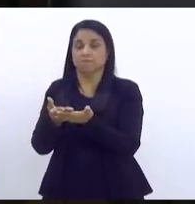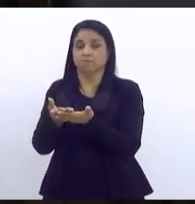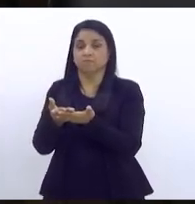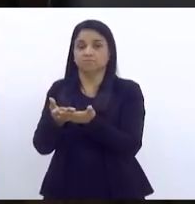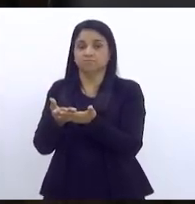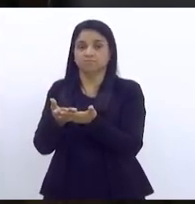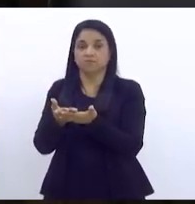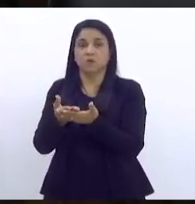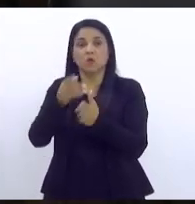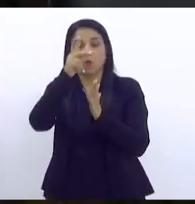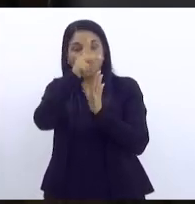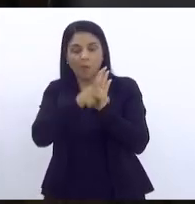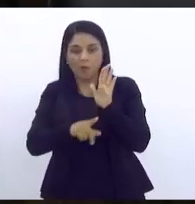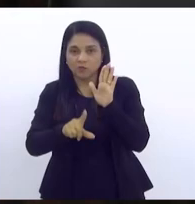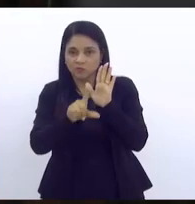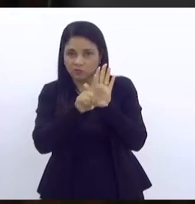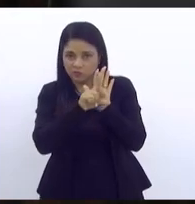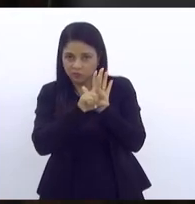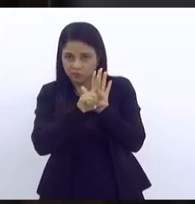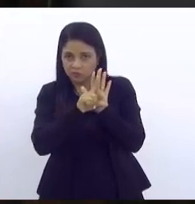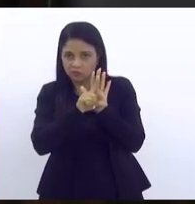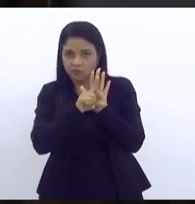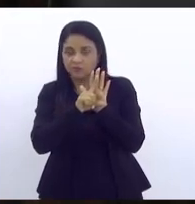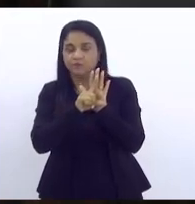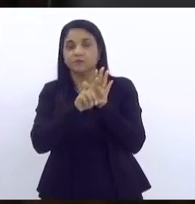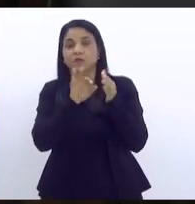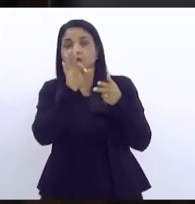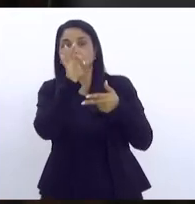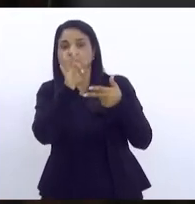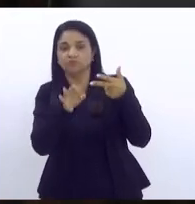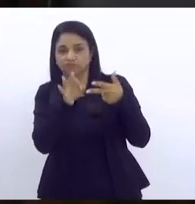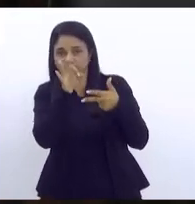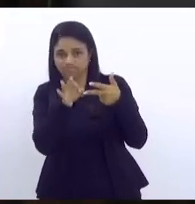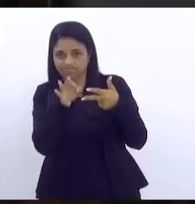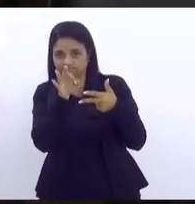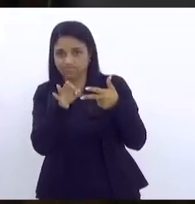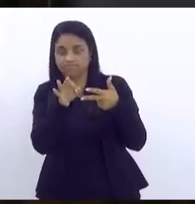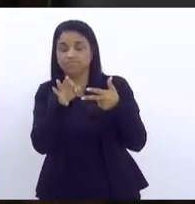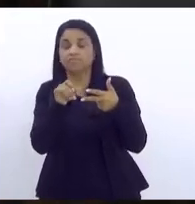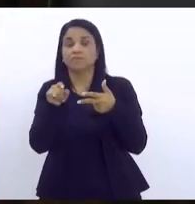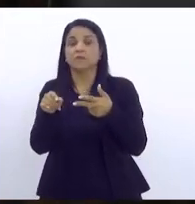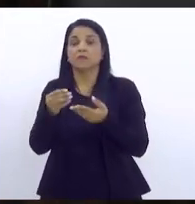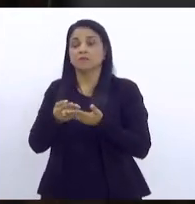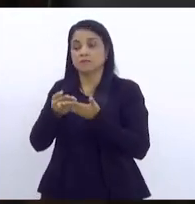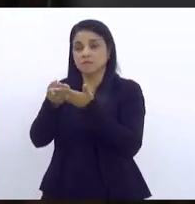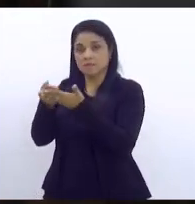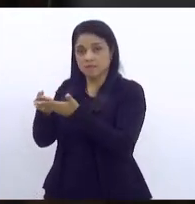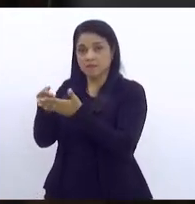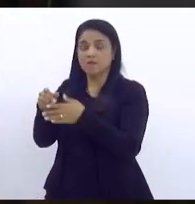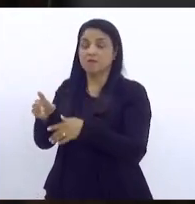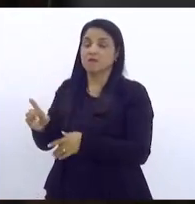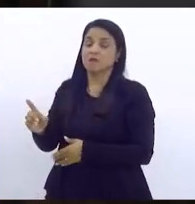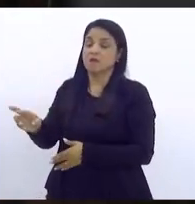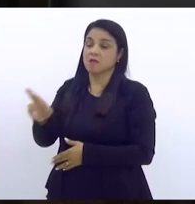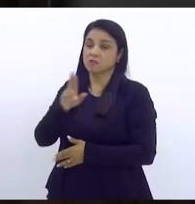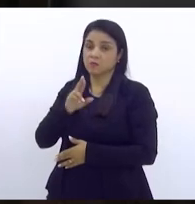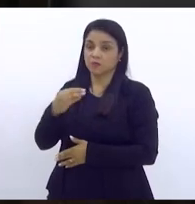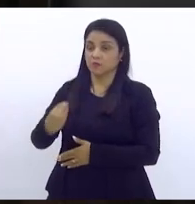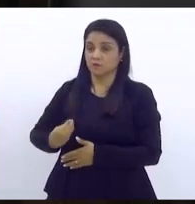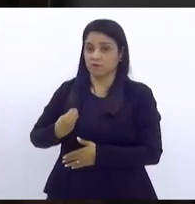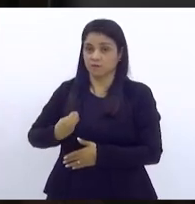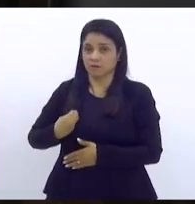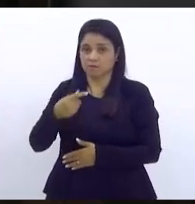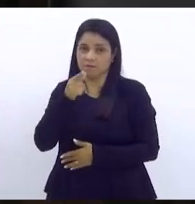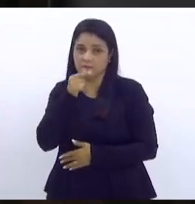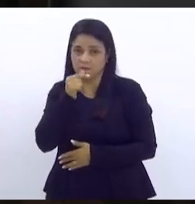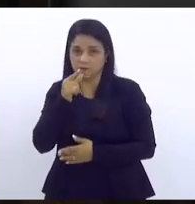produzir um projeto de lei pois a judicialização possa trazer esse mínimo Vital mas de todo modo é